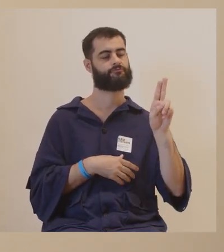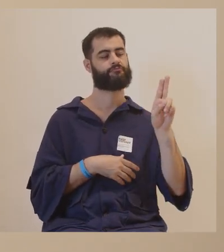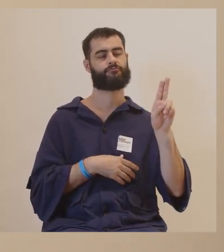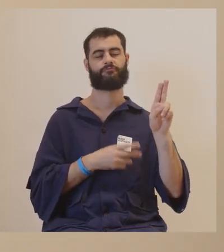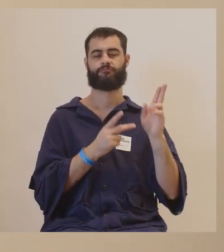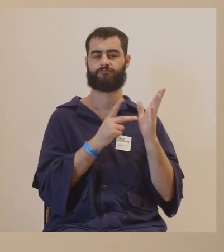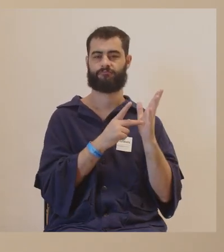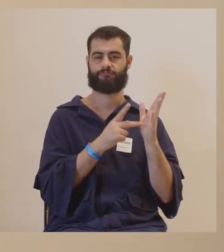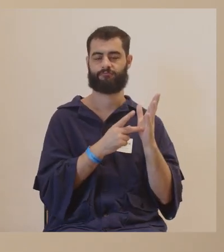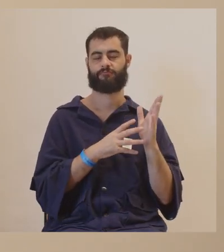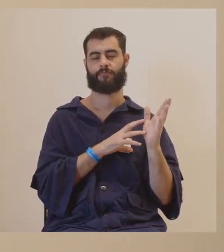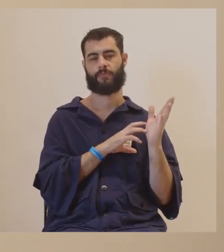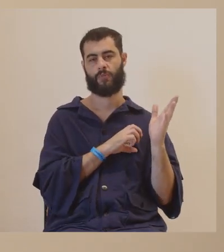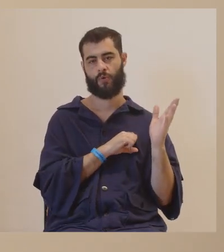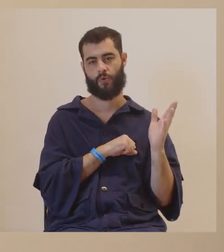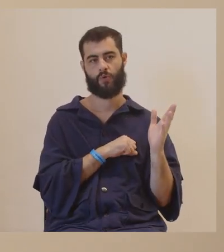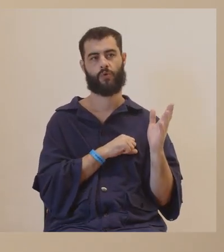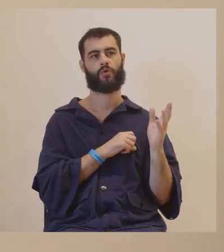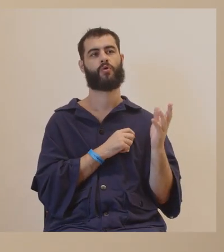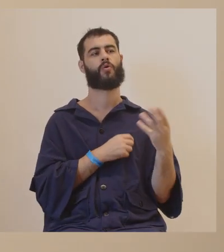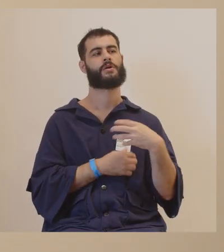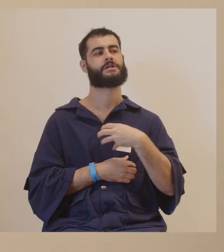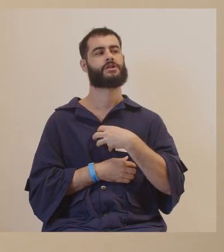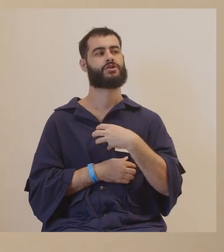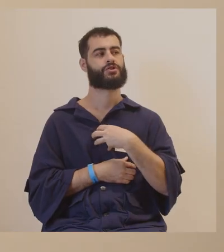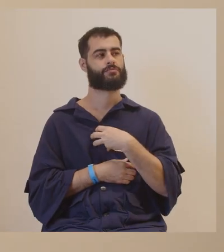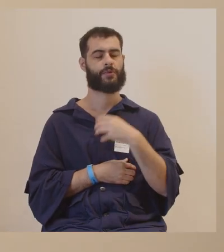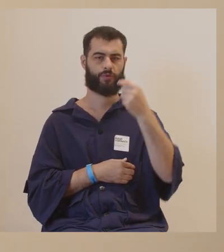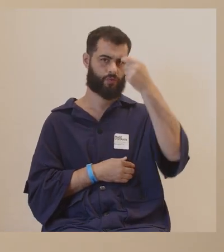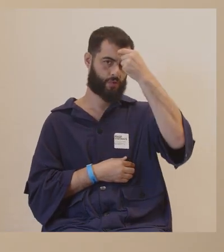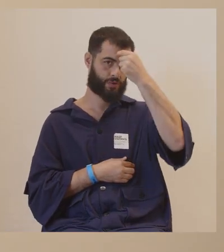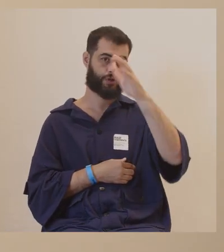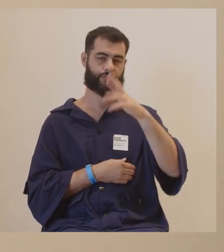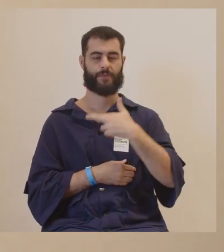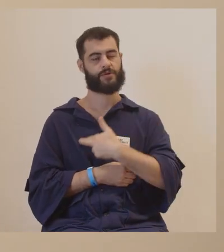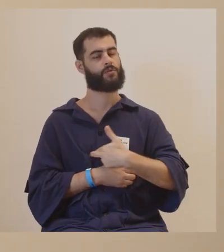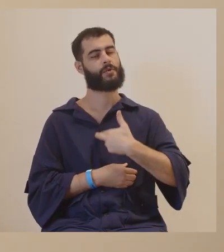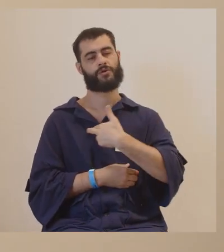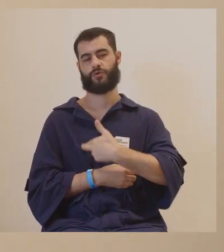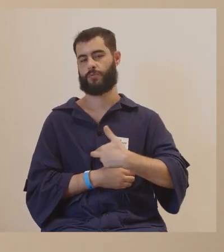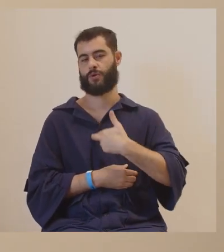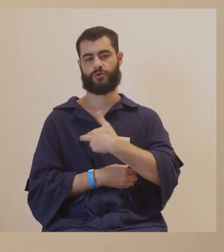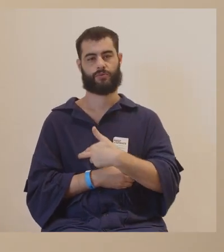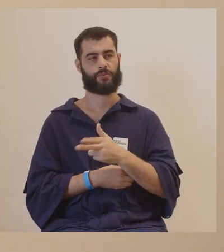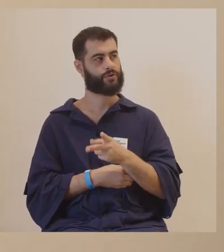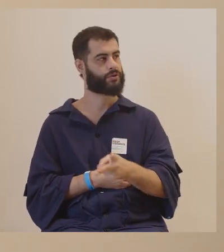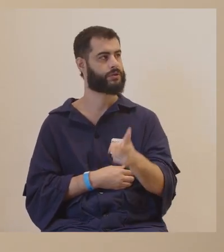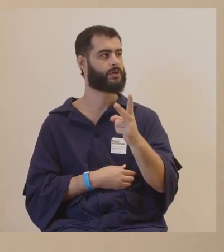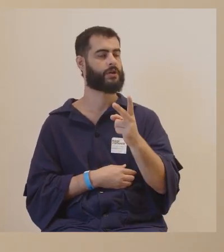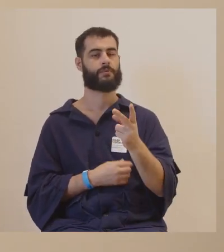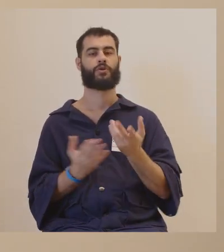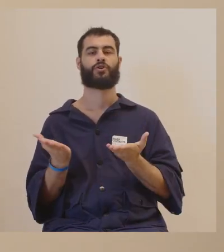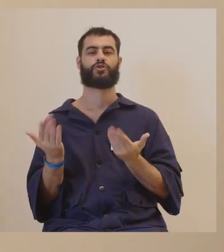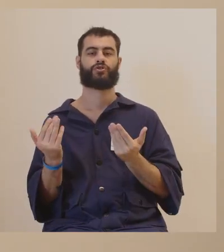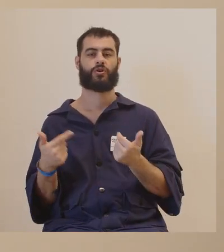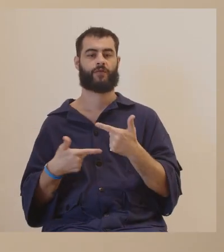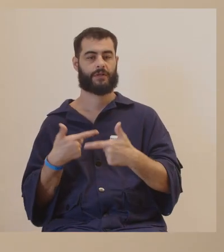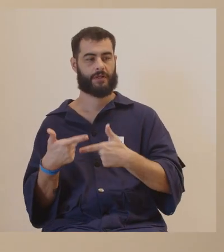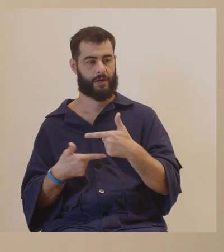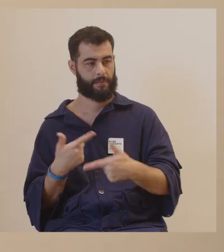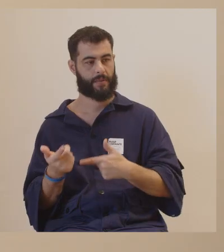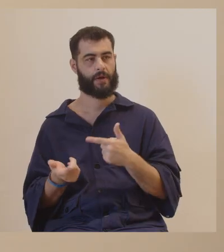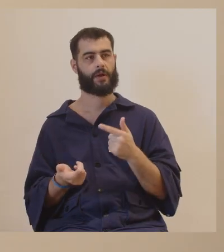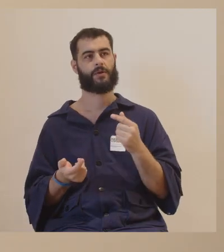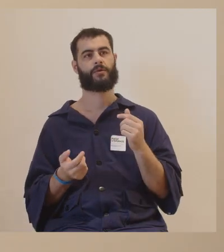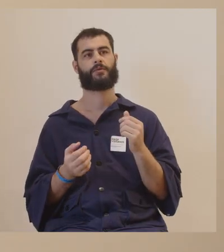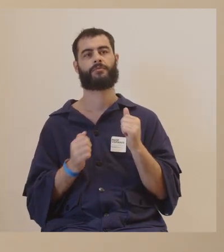o desejo consciente, mas sempre tingido de romantismo, as eternas Lisette e Mimi Pinson, as jovens trabalhadoras,